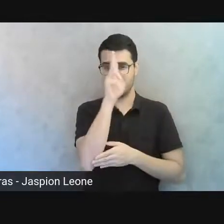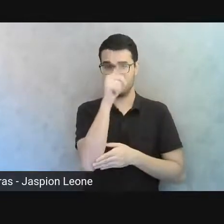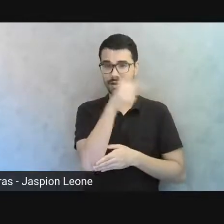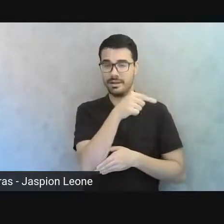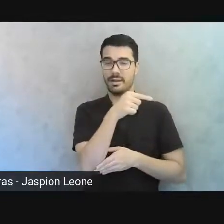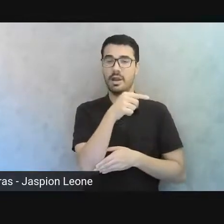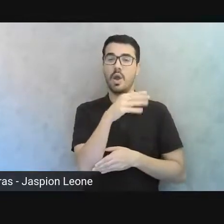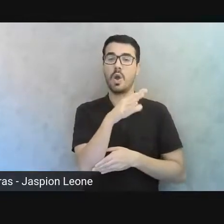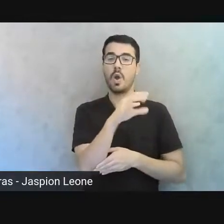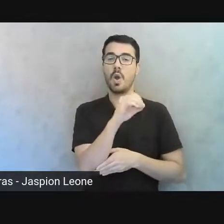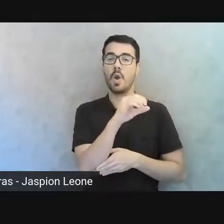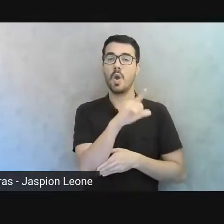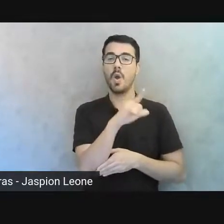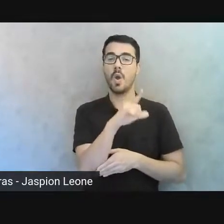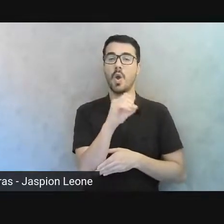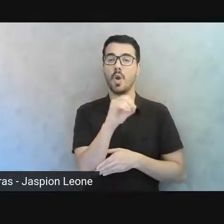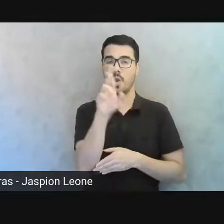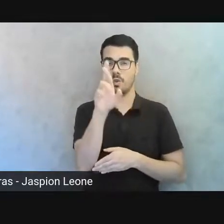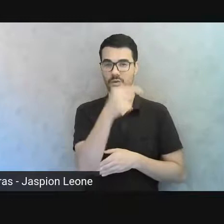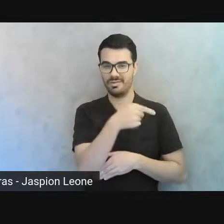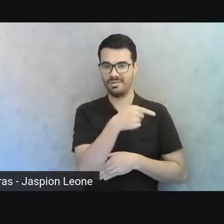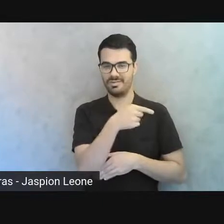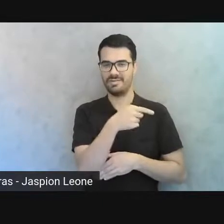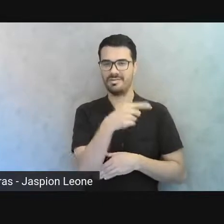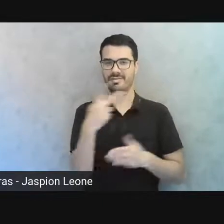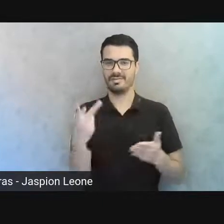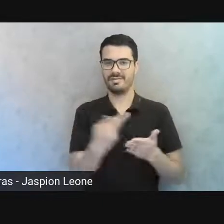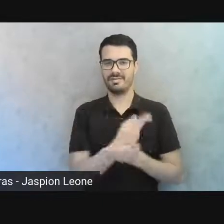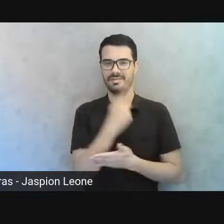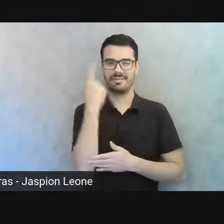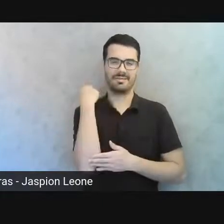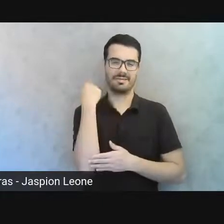Fernando Collor. Né? Como o Geraldo lembrou,